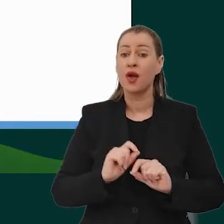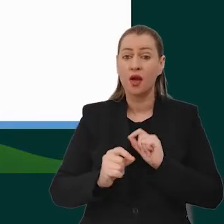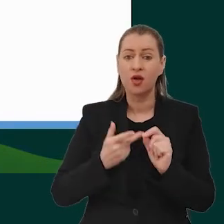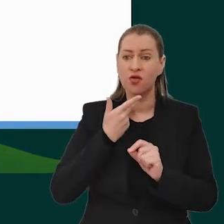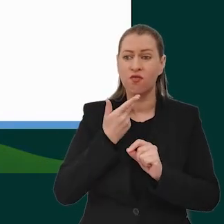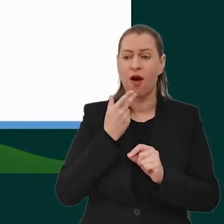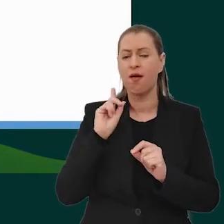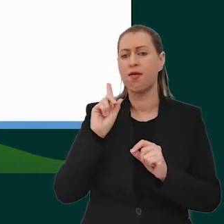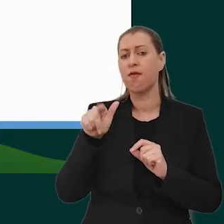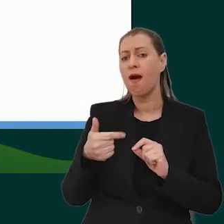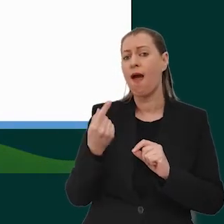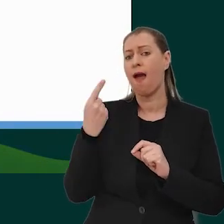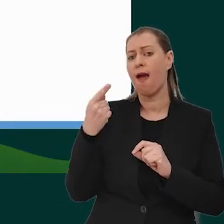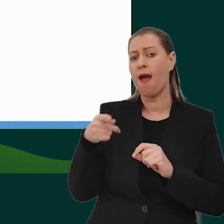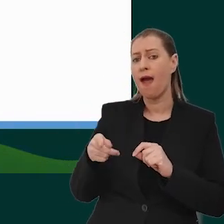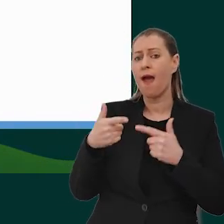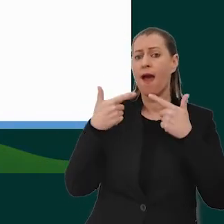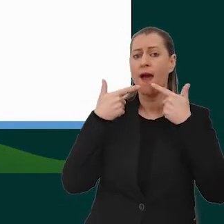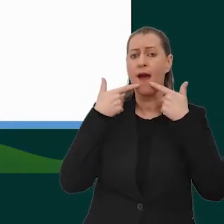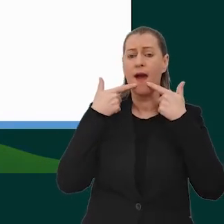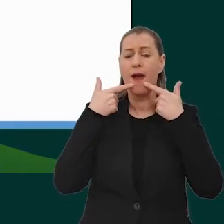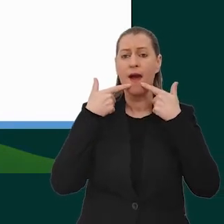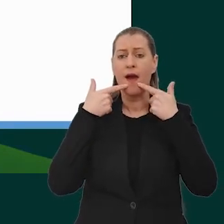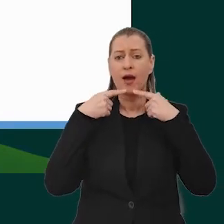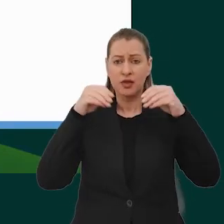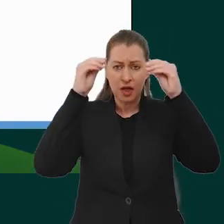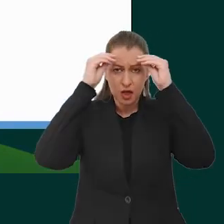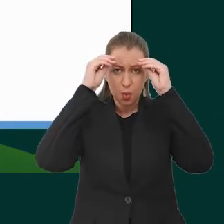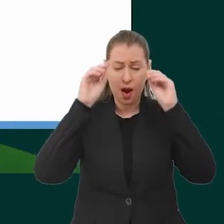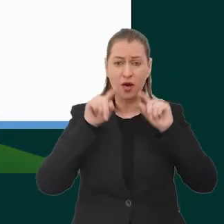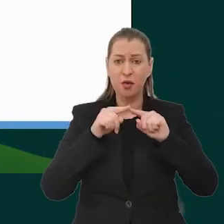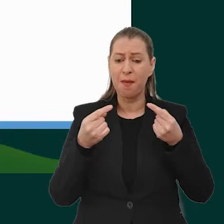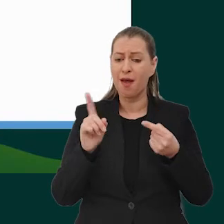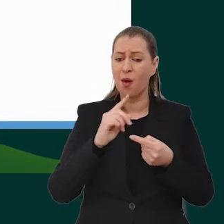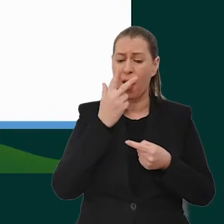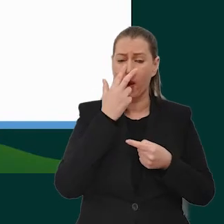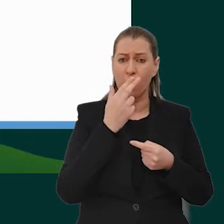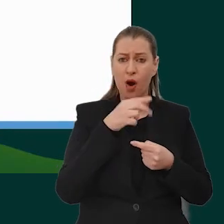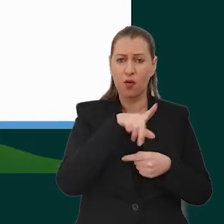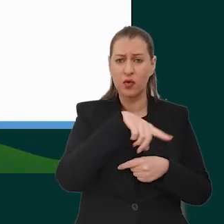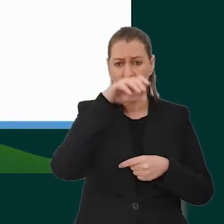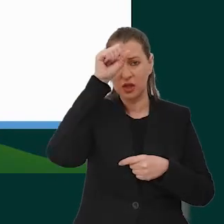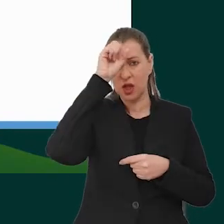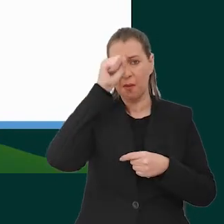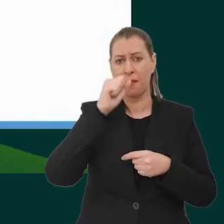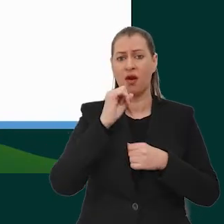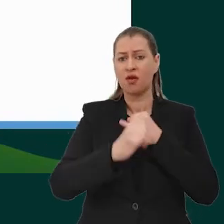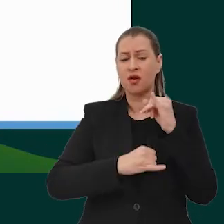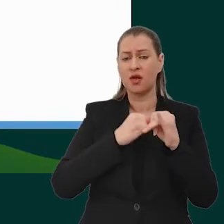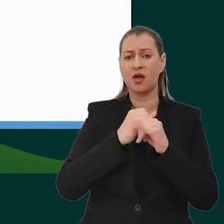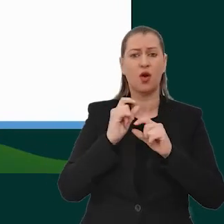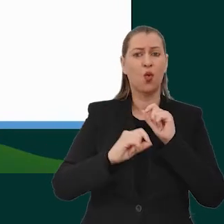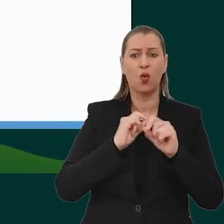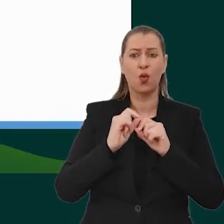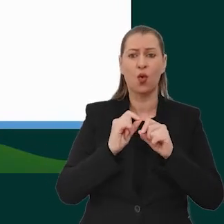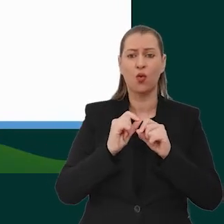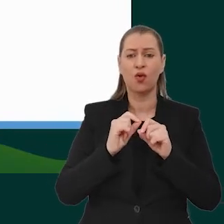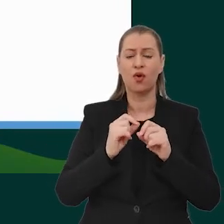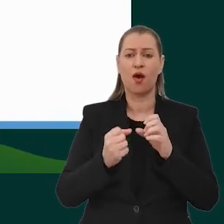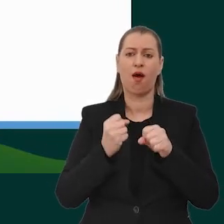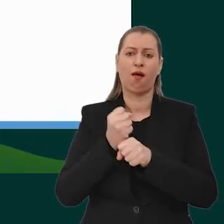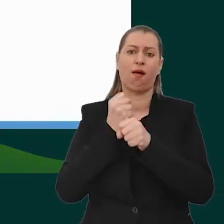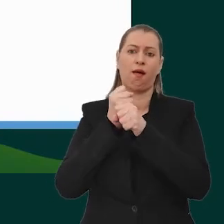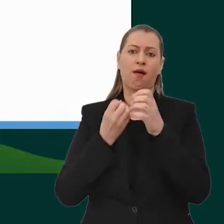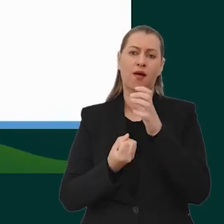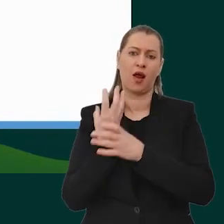não é bem essa linguagem, mas também não é aquela linguagem que vocês aprendem na internet, que é a construção de software,